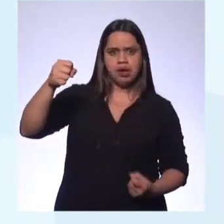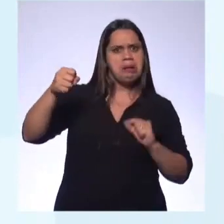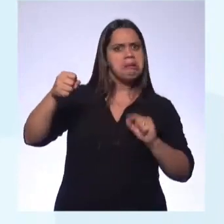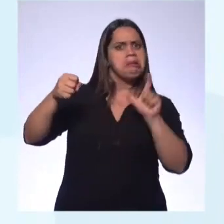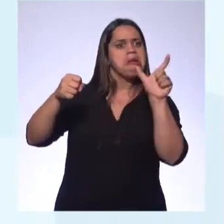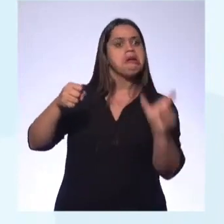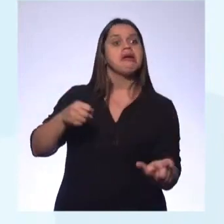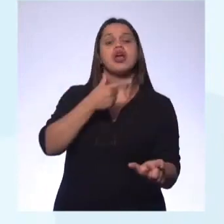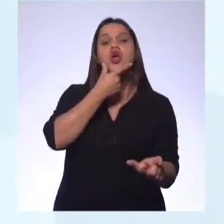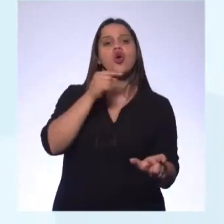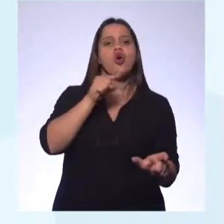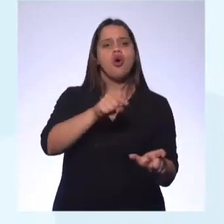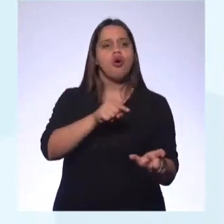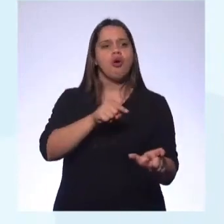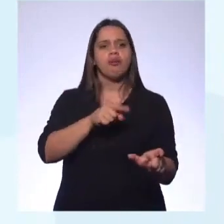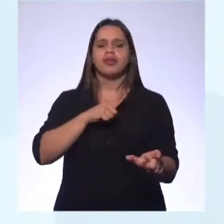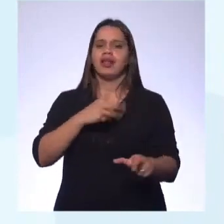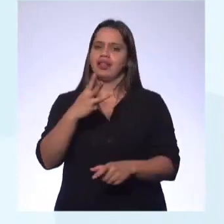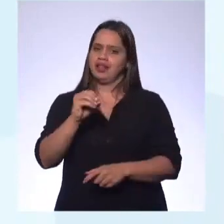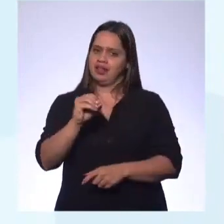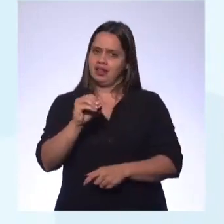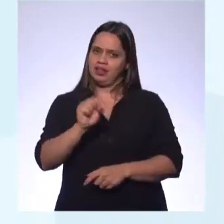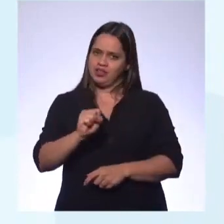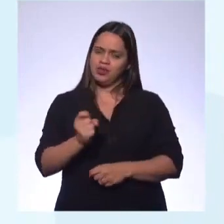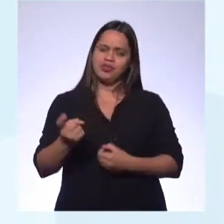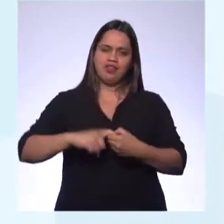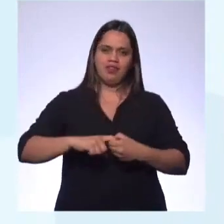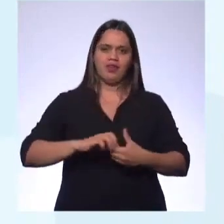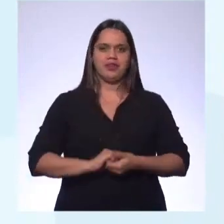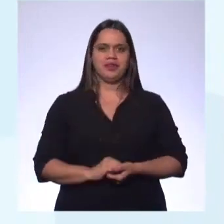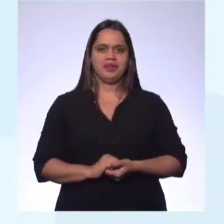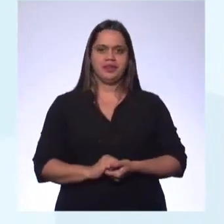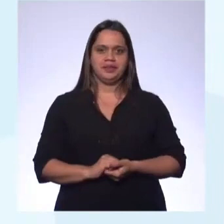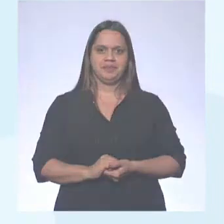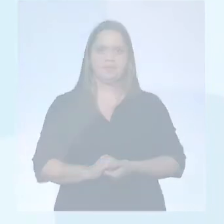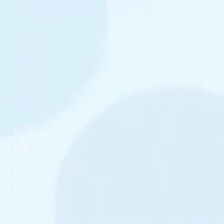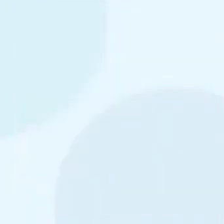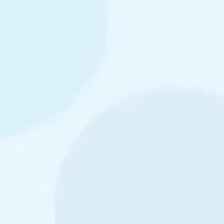é este homem? 30 segundos para responder e a gente já volta.